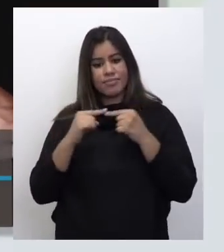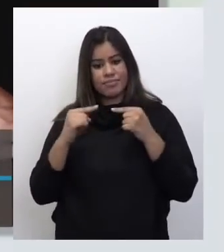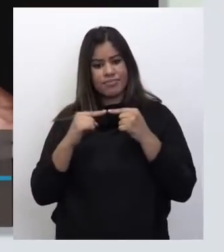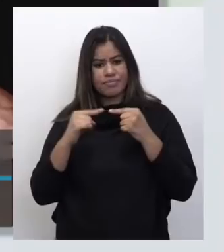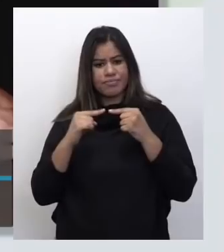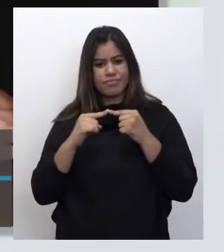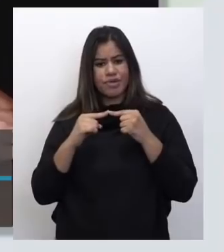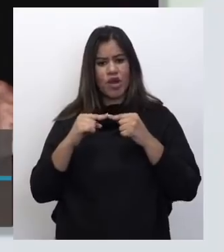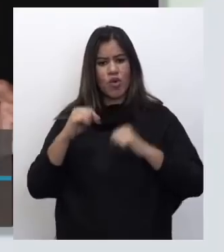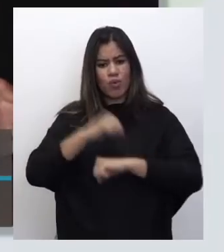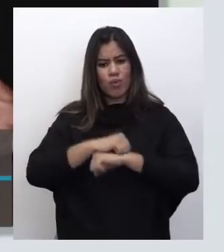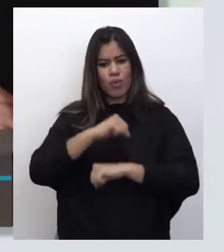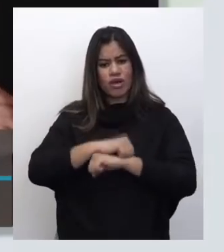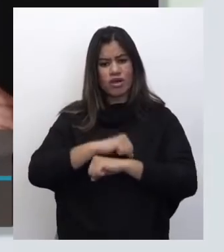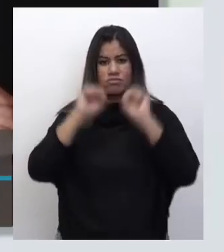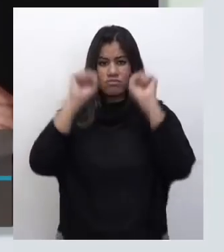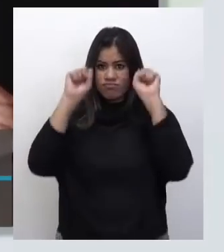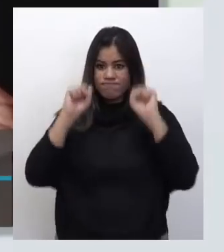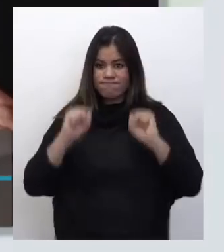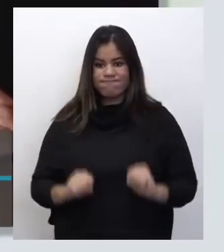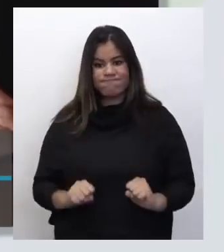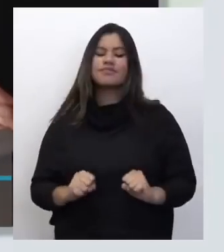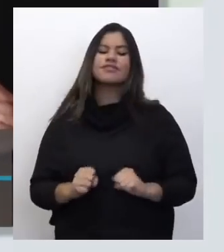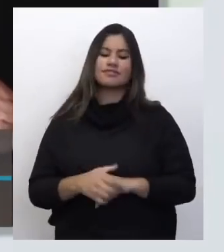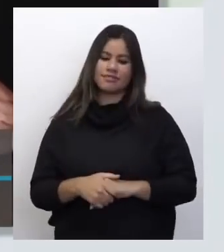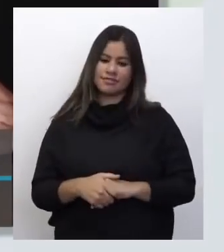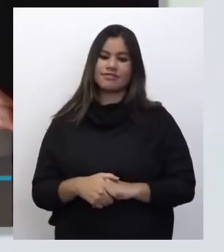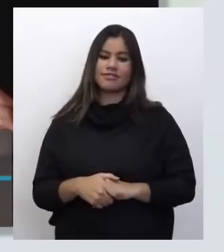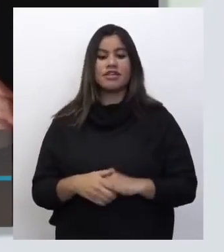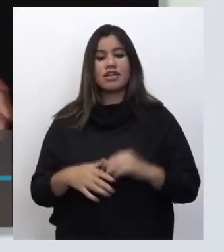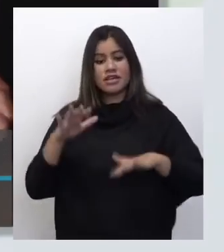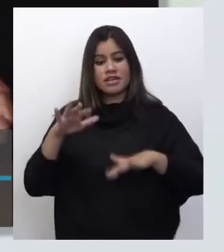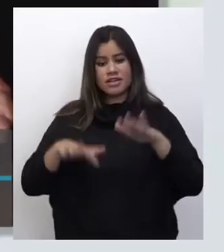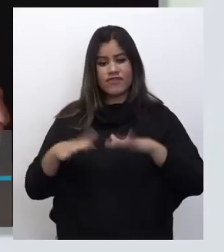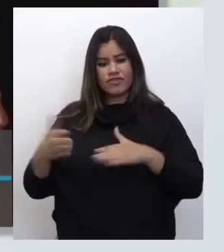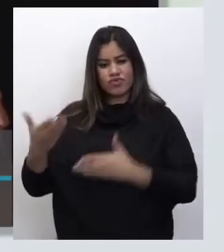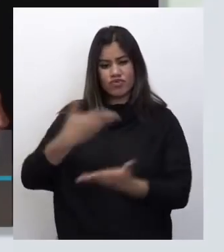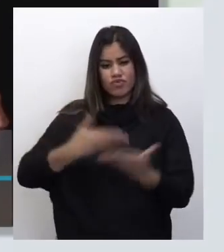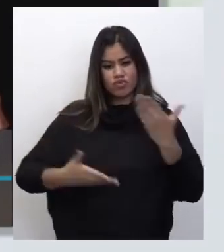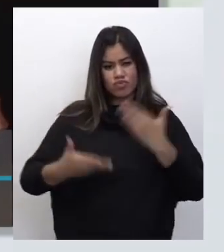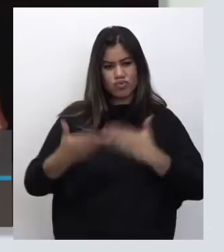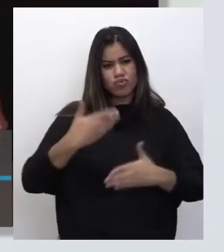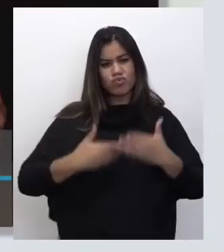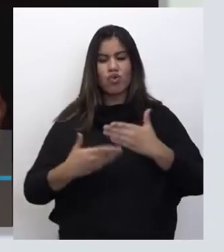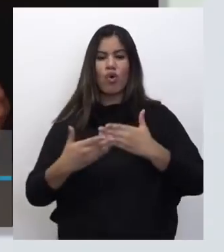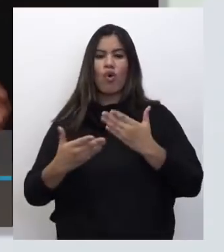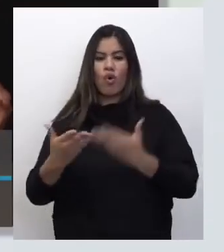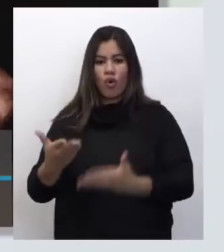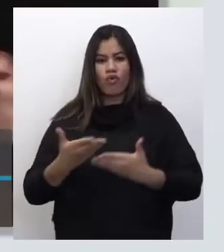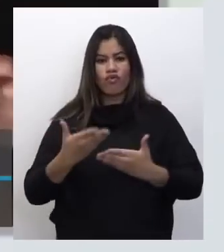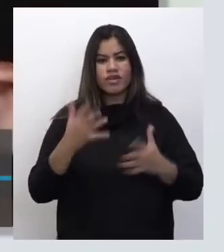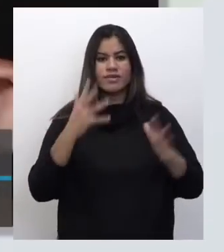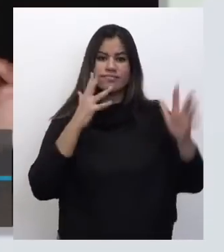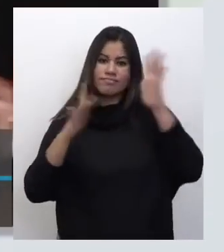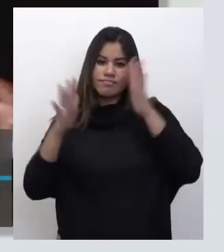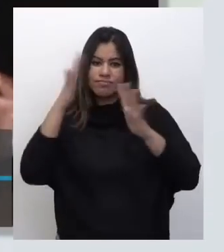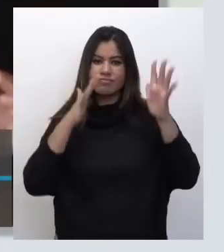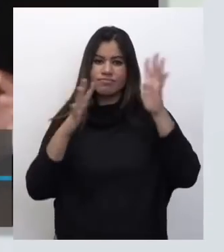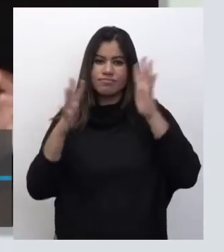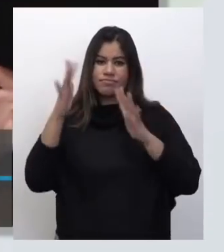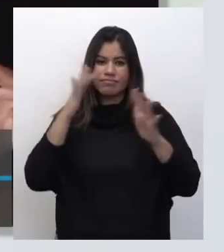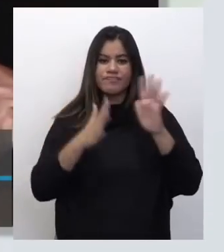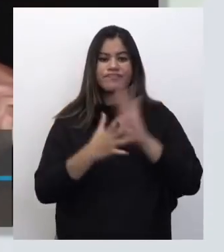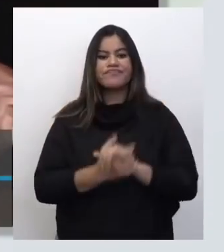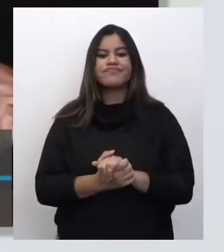com uma persiana. E talvez colocar alguma interação, algum convite à reflexão para a pessoa que